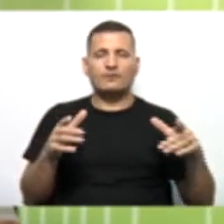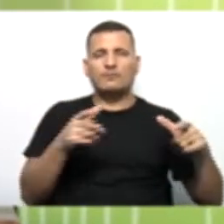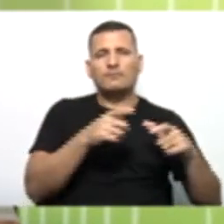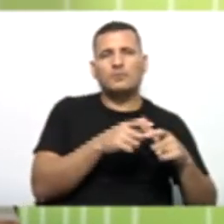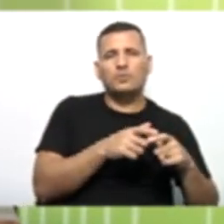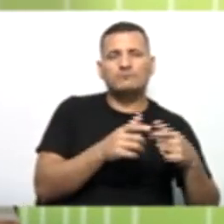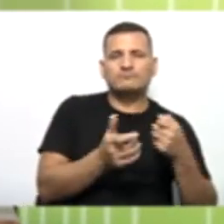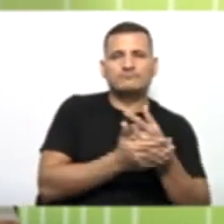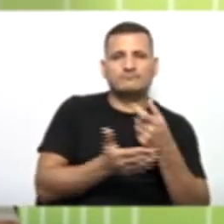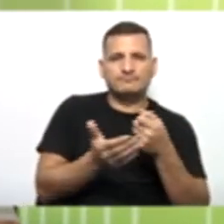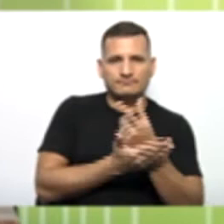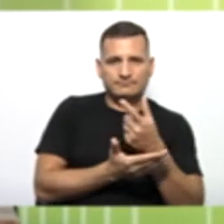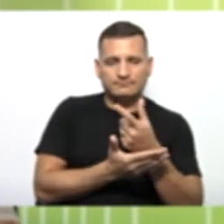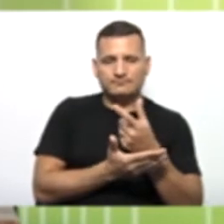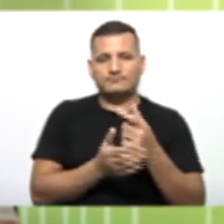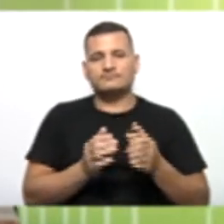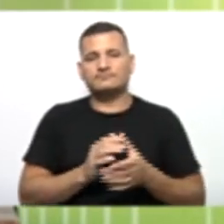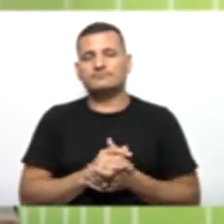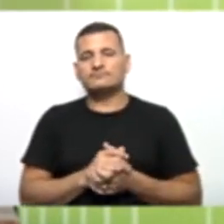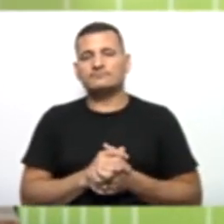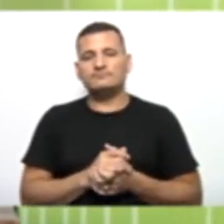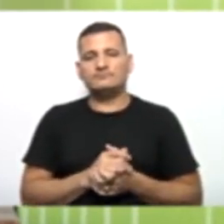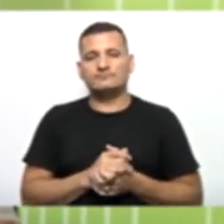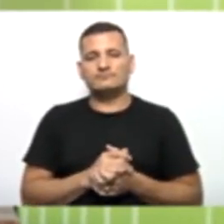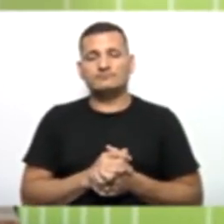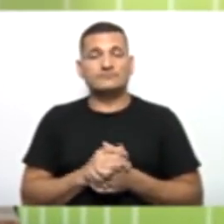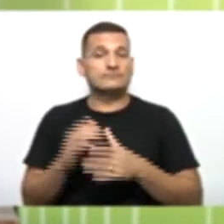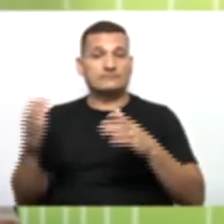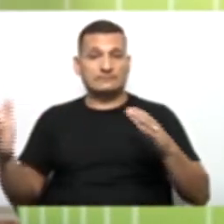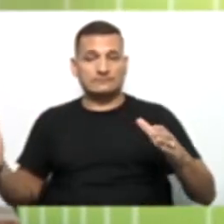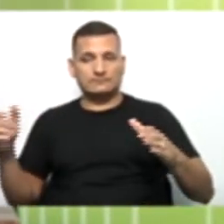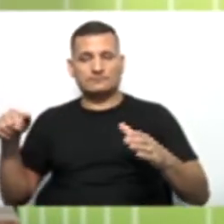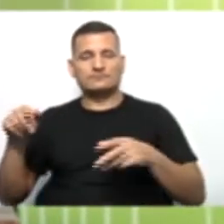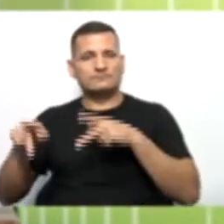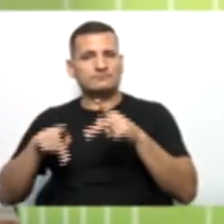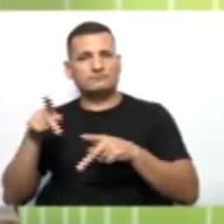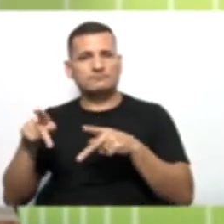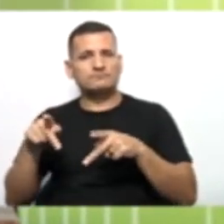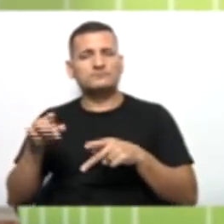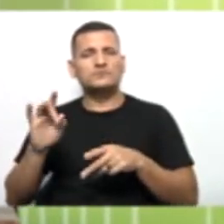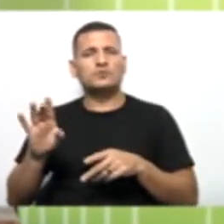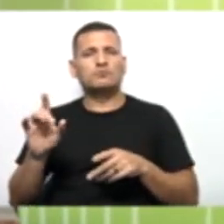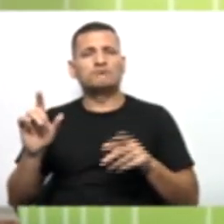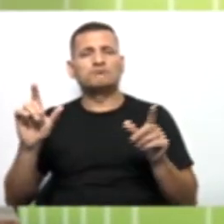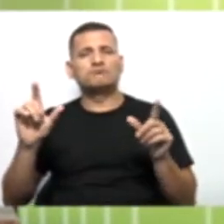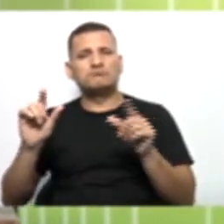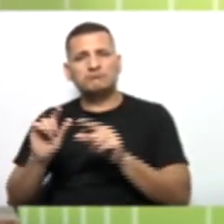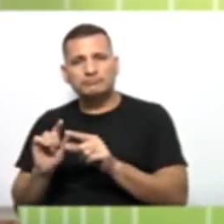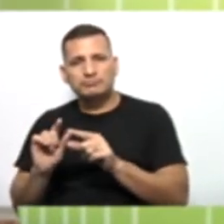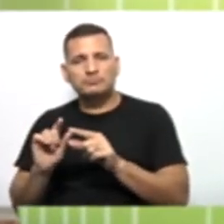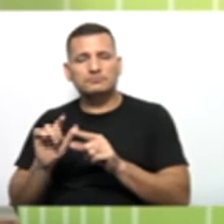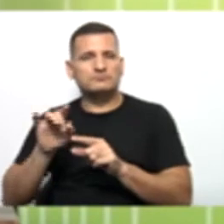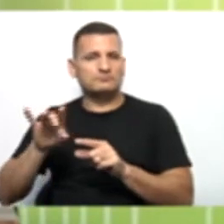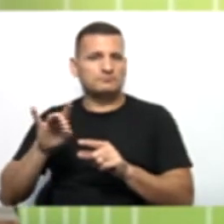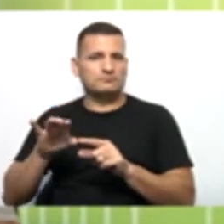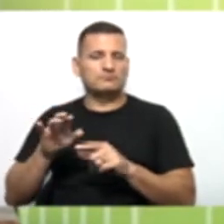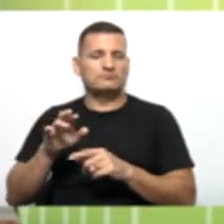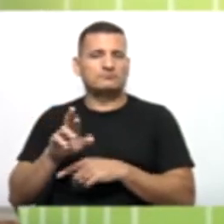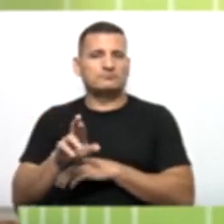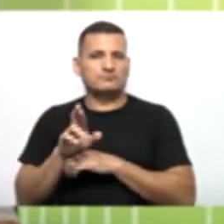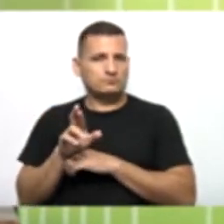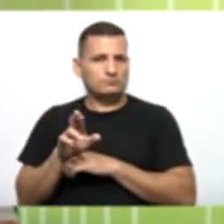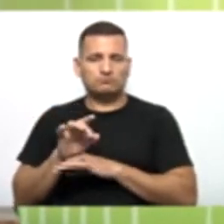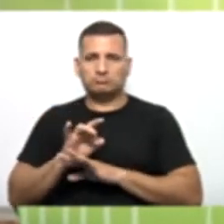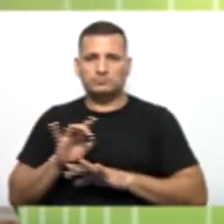população. E aí, a maior parte da população resta apenas uma pequena parte daqueles recursos que a natureza consegue oferecer.